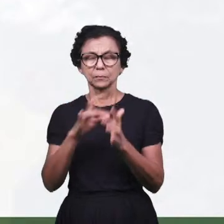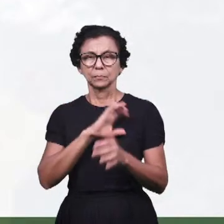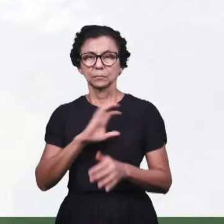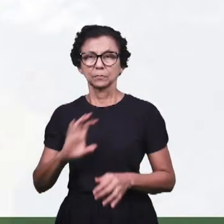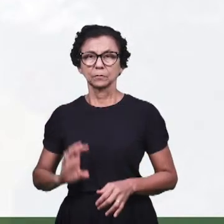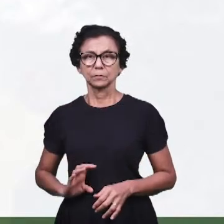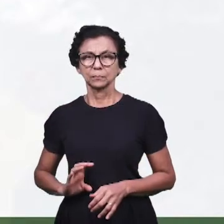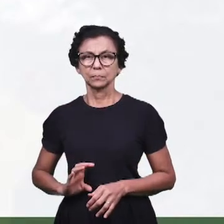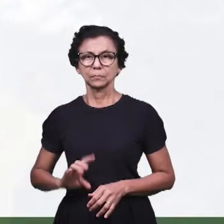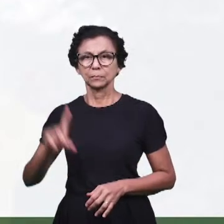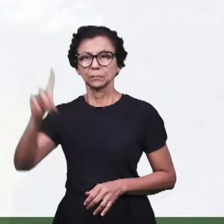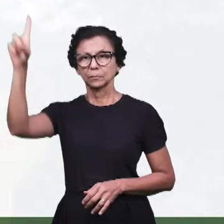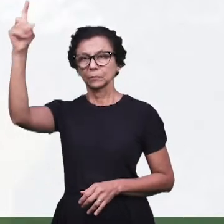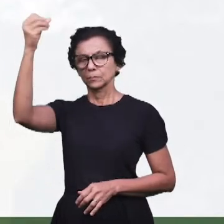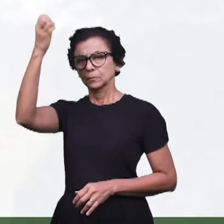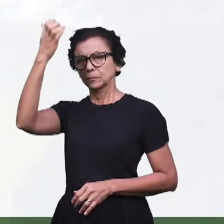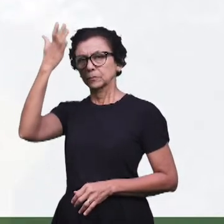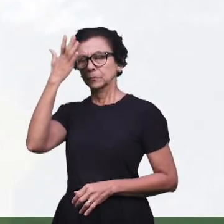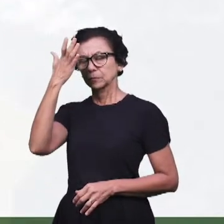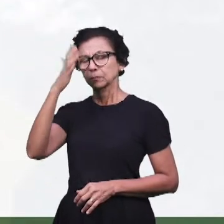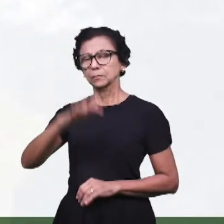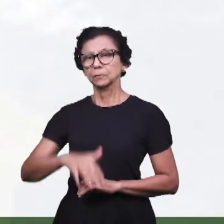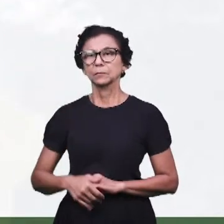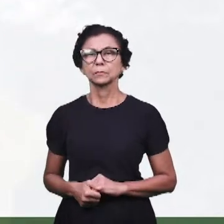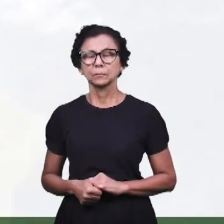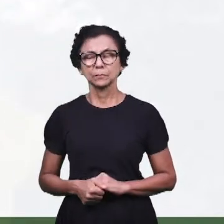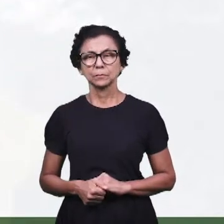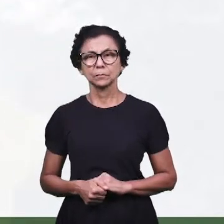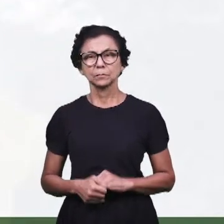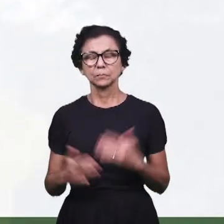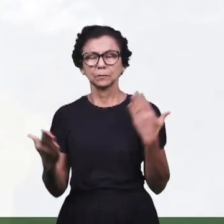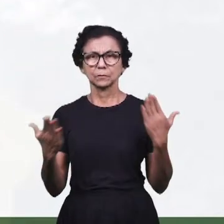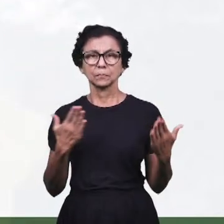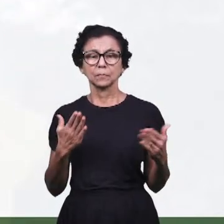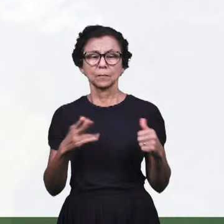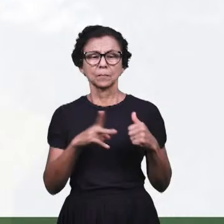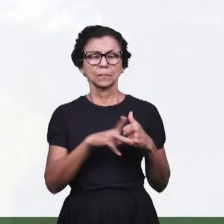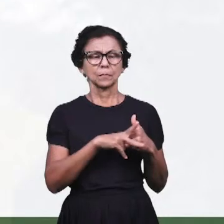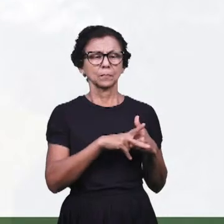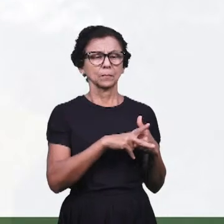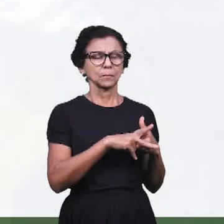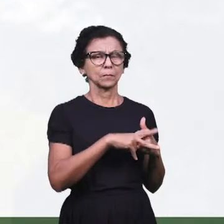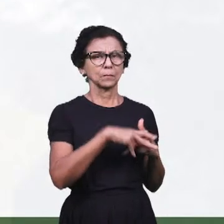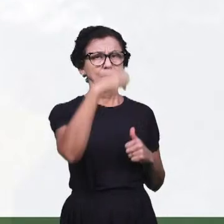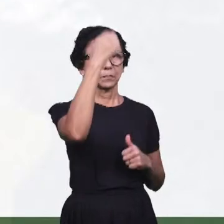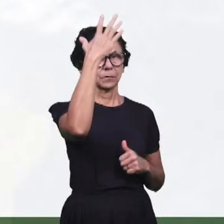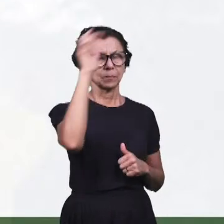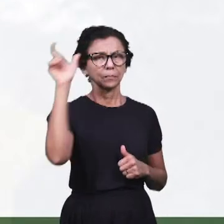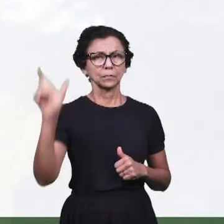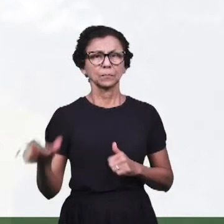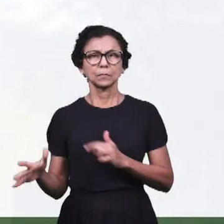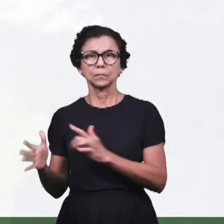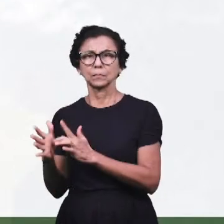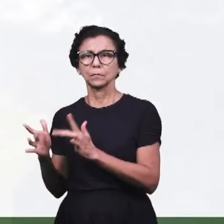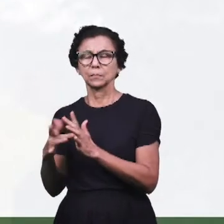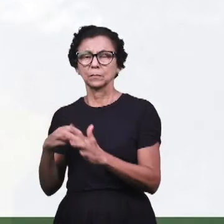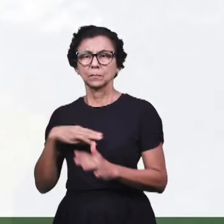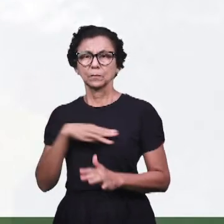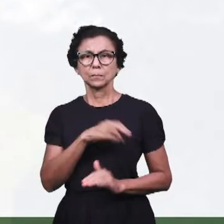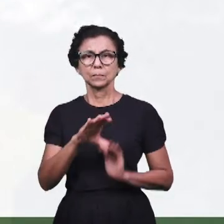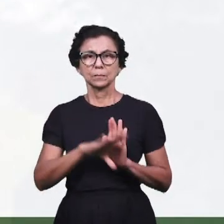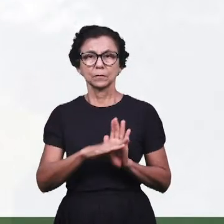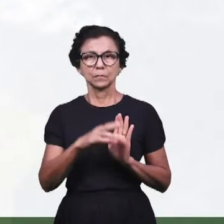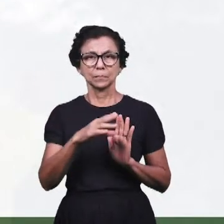uma comparação com a revelação entregue por Pedro sobre o Senhor Jesus em Mateus capítulo 16, versos